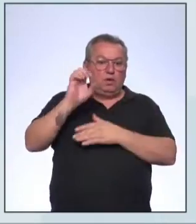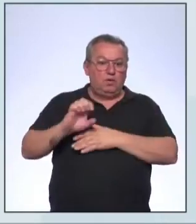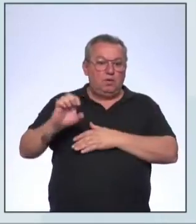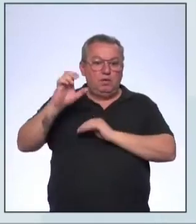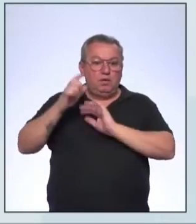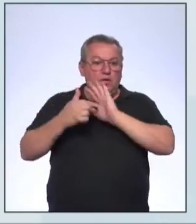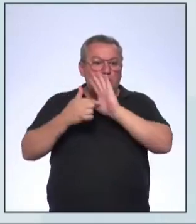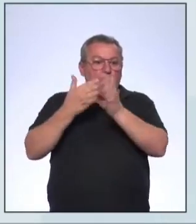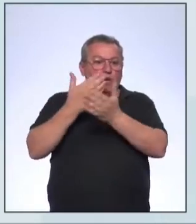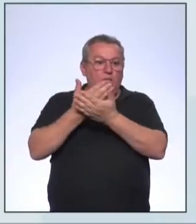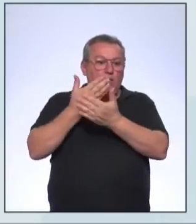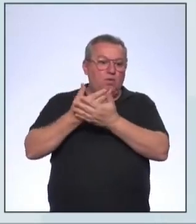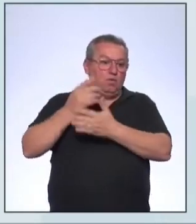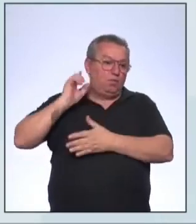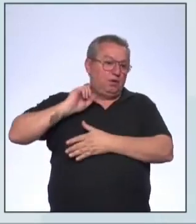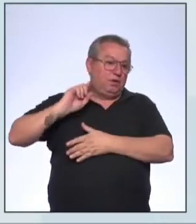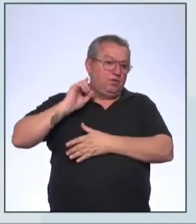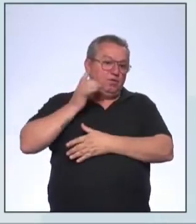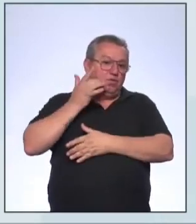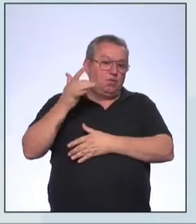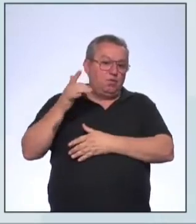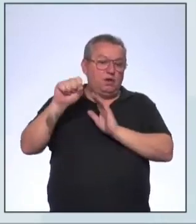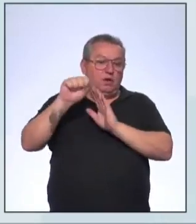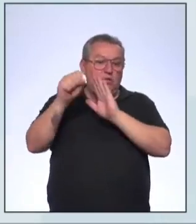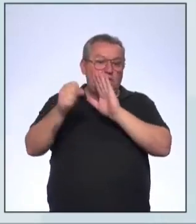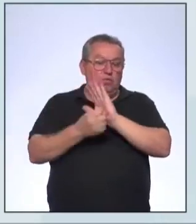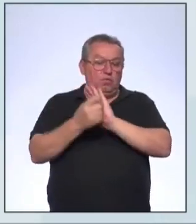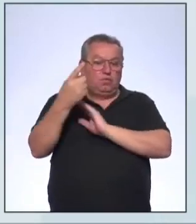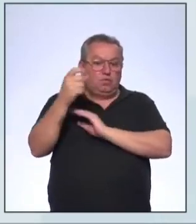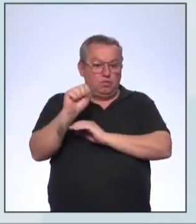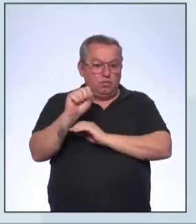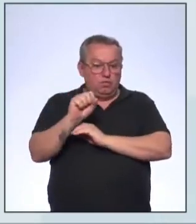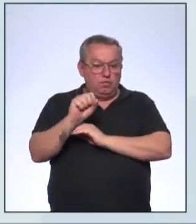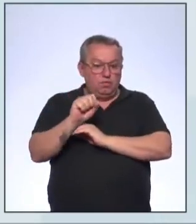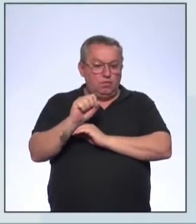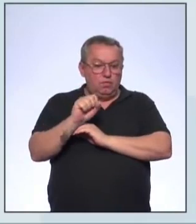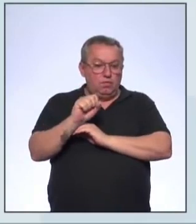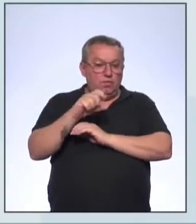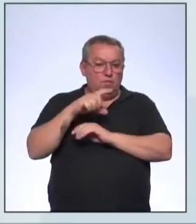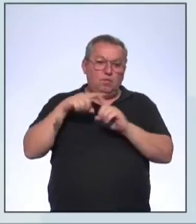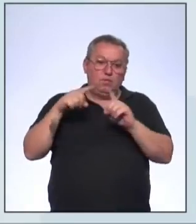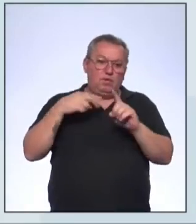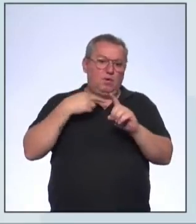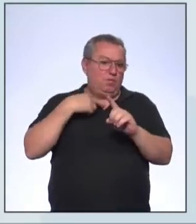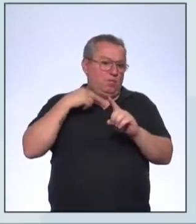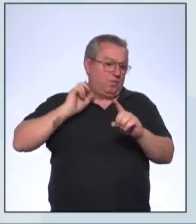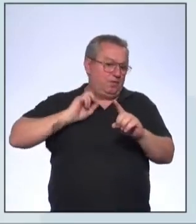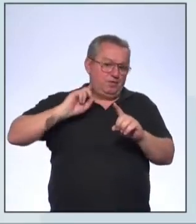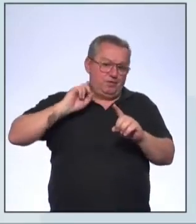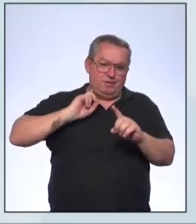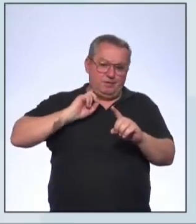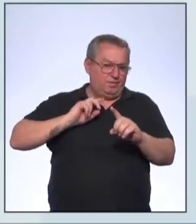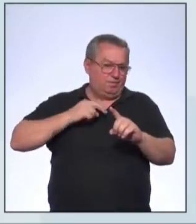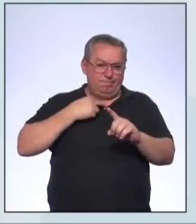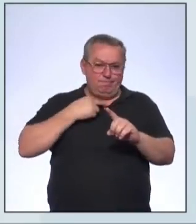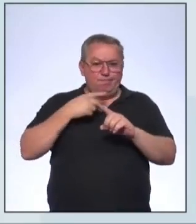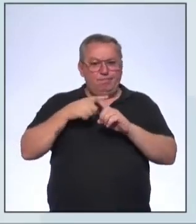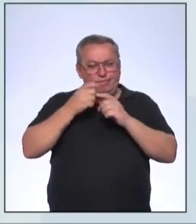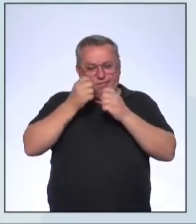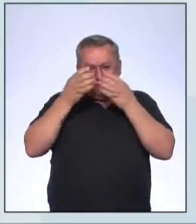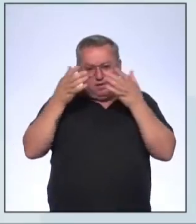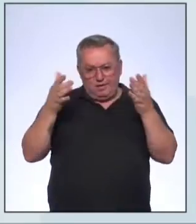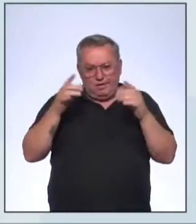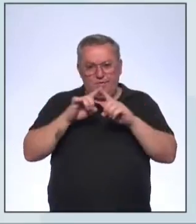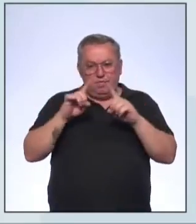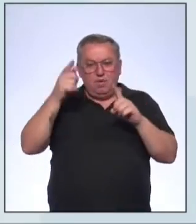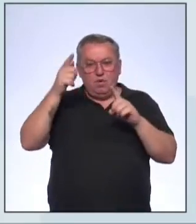estado foi apresentado na aula com Minas de Ouro no século XVIII, com exceção de Minas Gerais? Vocês não vão responder Minas Gerais porque é óbvio, né?